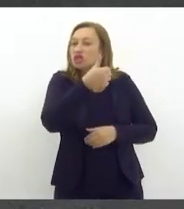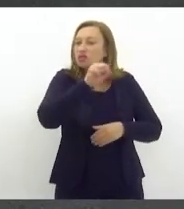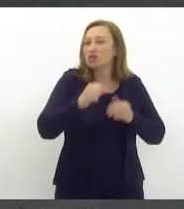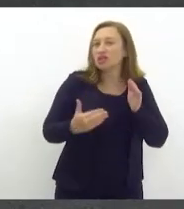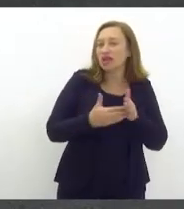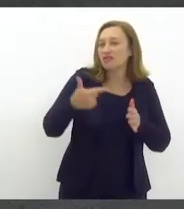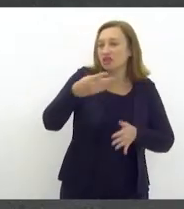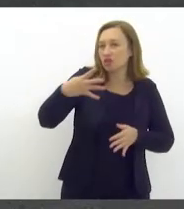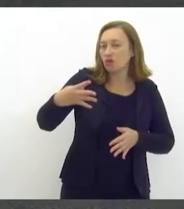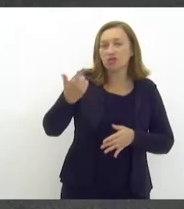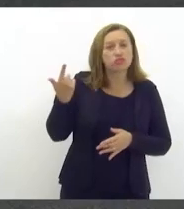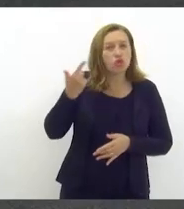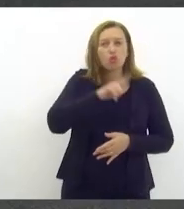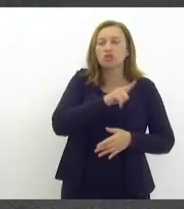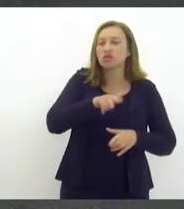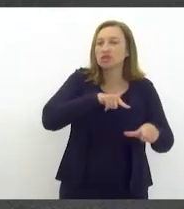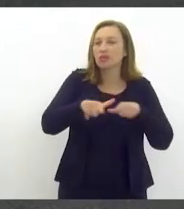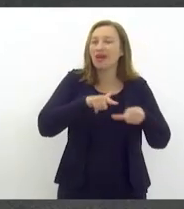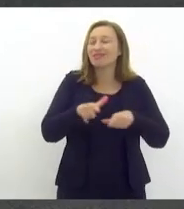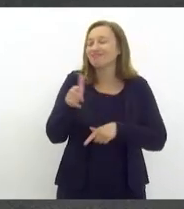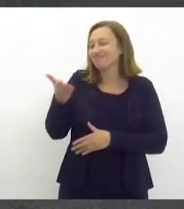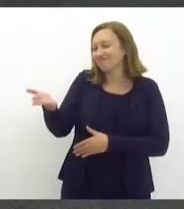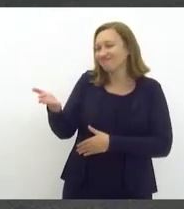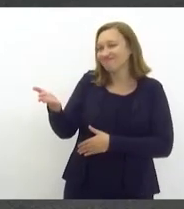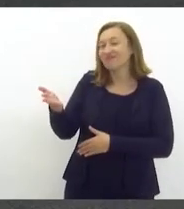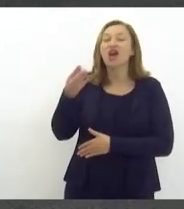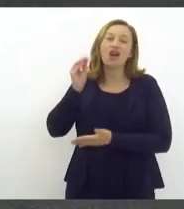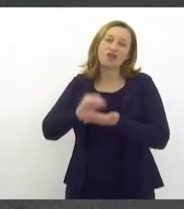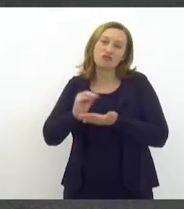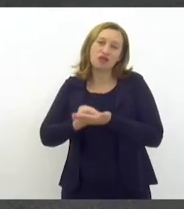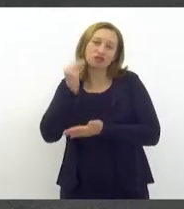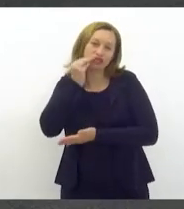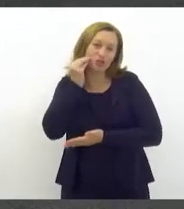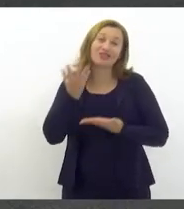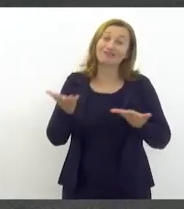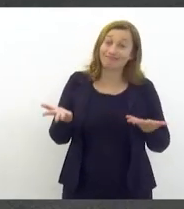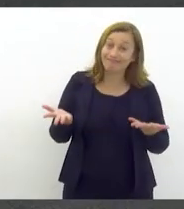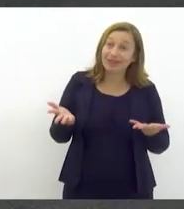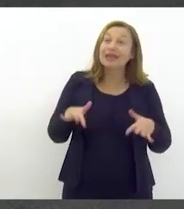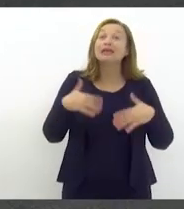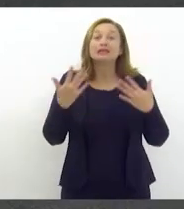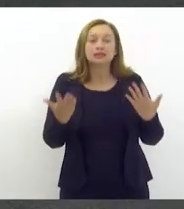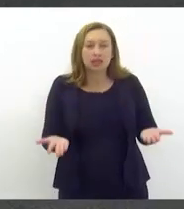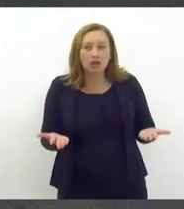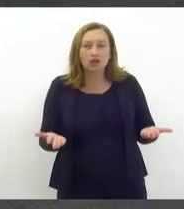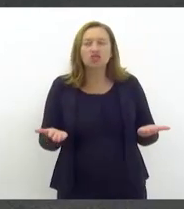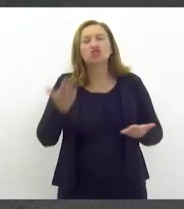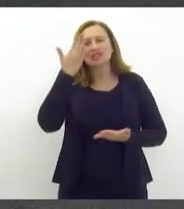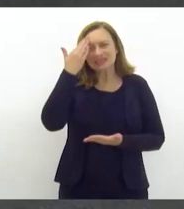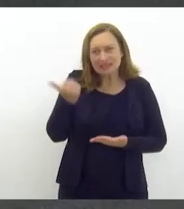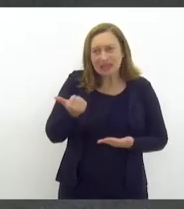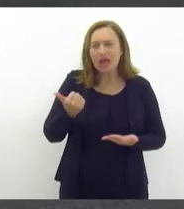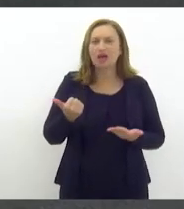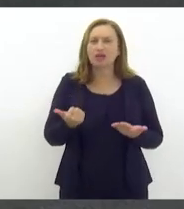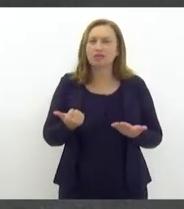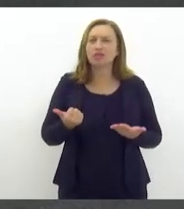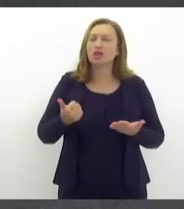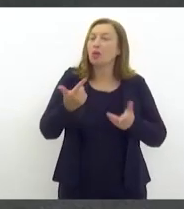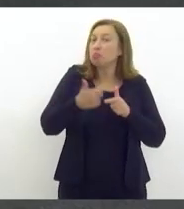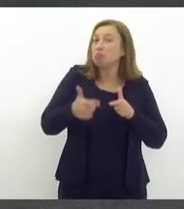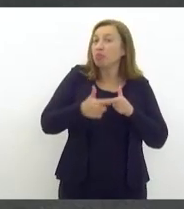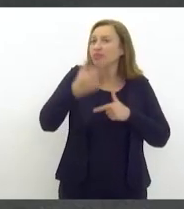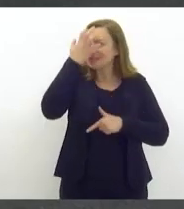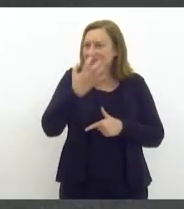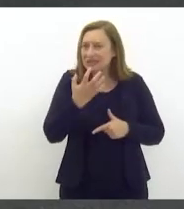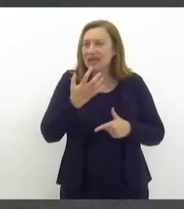anos não conseguir emprego é exatamente o quê? A falta de experiência. Então, a gente sabe que a gente está com um problema sério